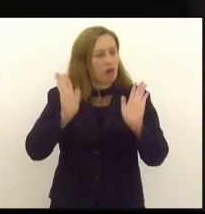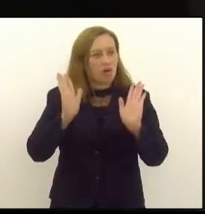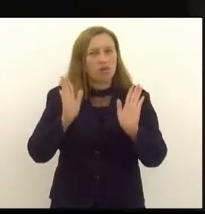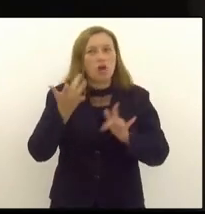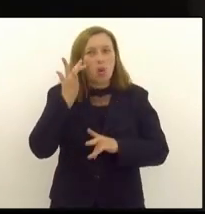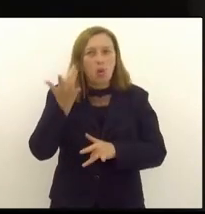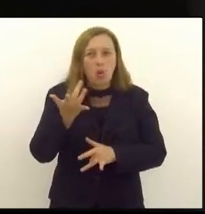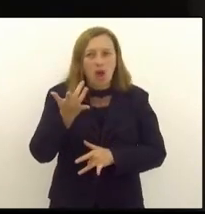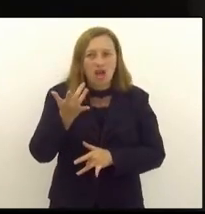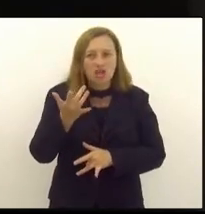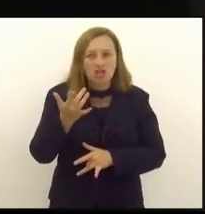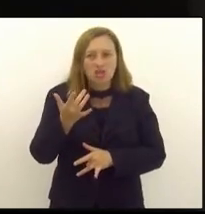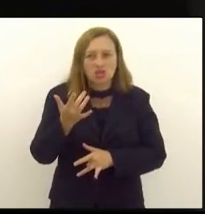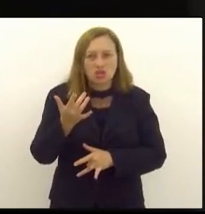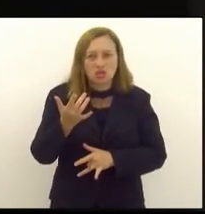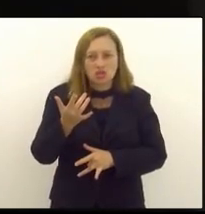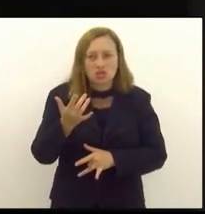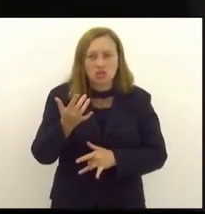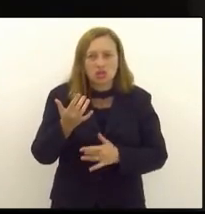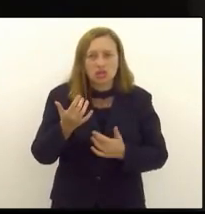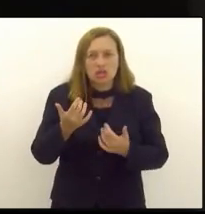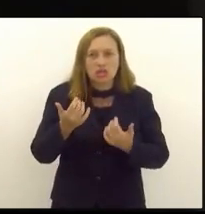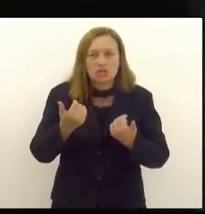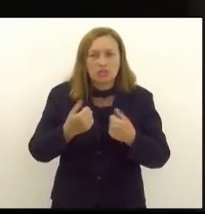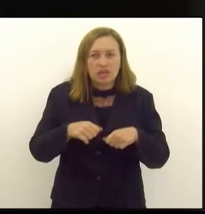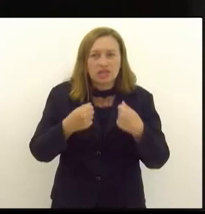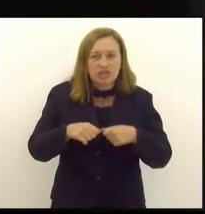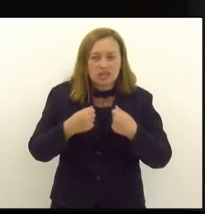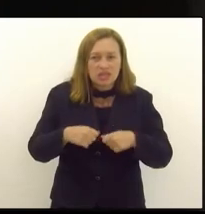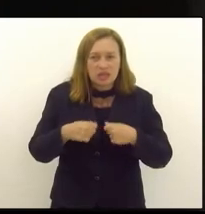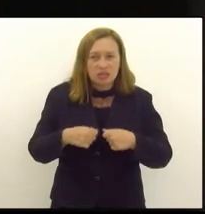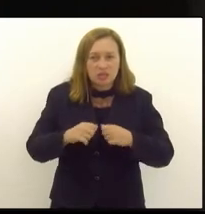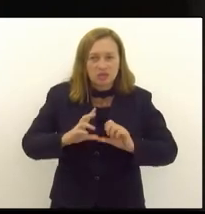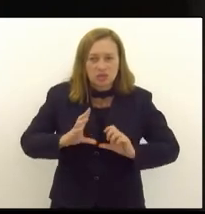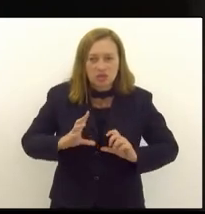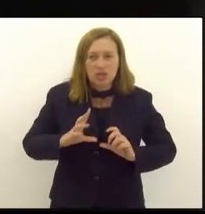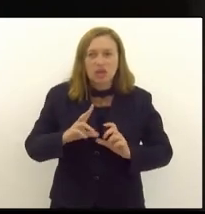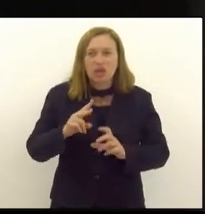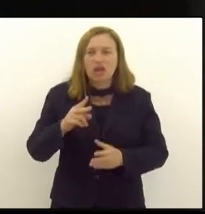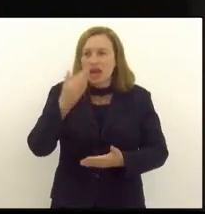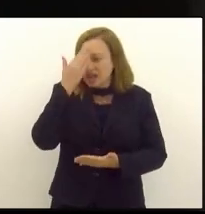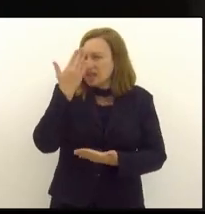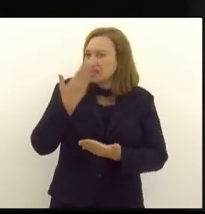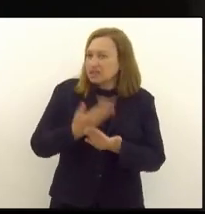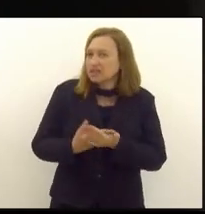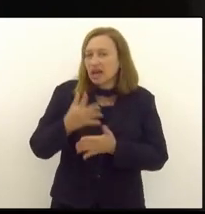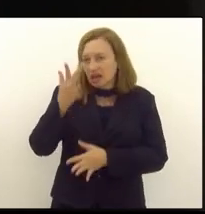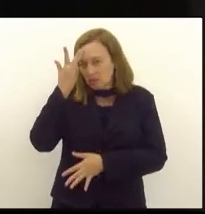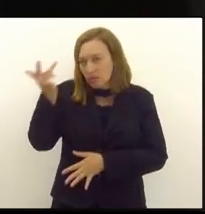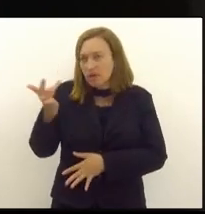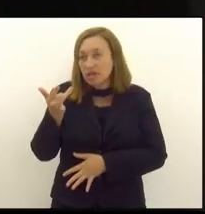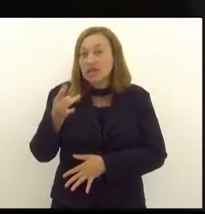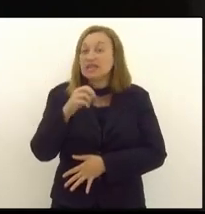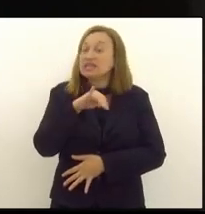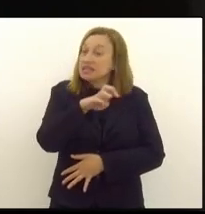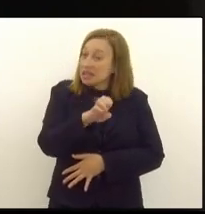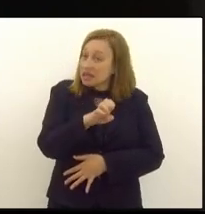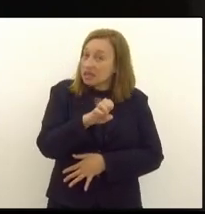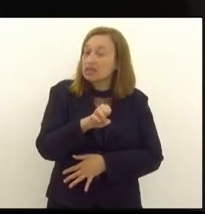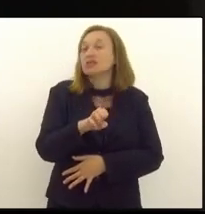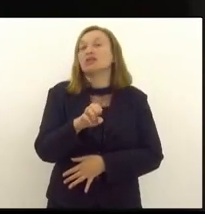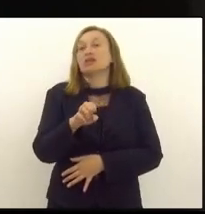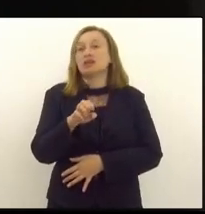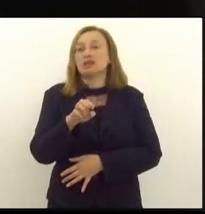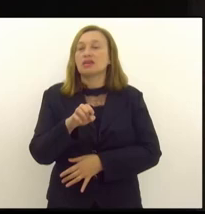só é a energia que nos dá para realizar. E Sirlene é uma dessas mulheres. Sirlene é uma das mulheres que usa o espaço